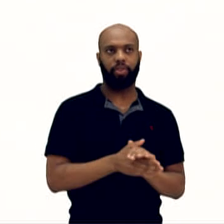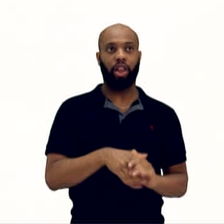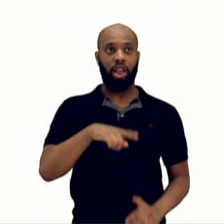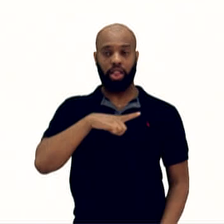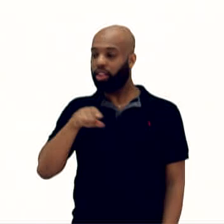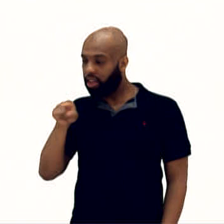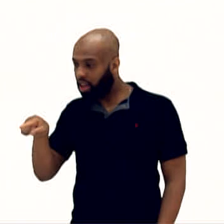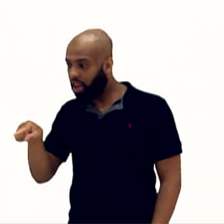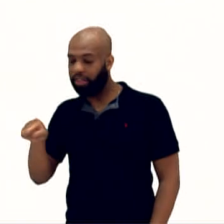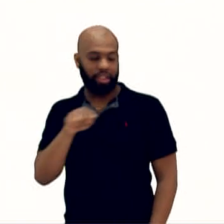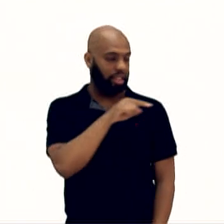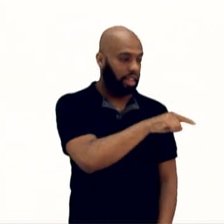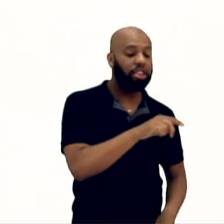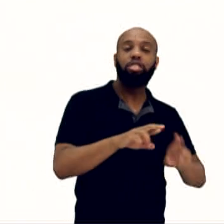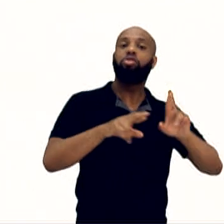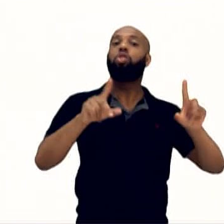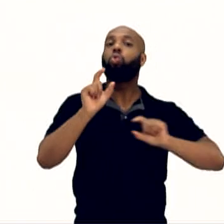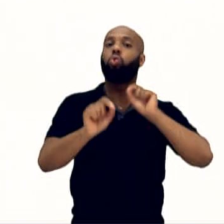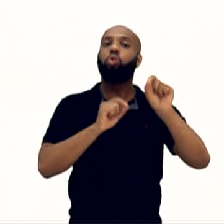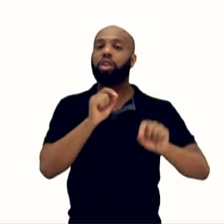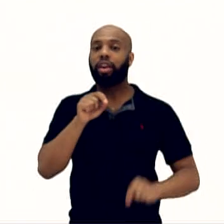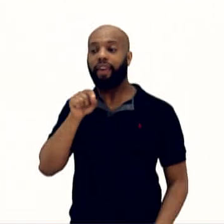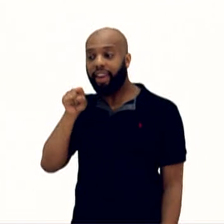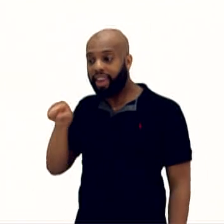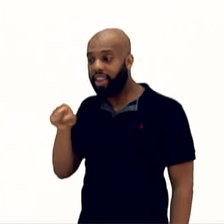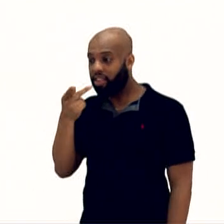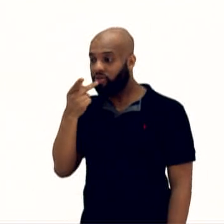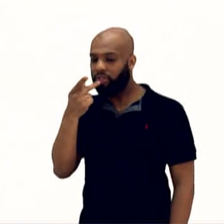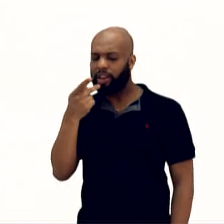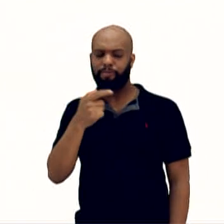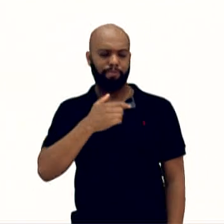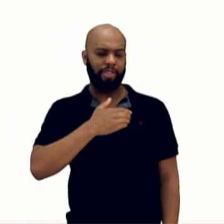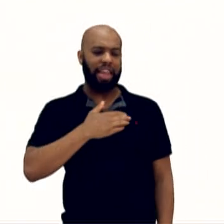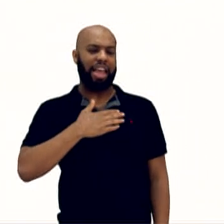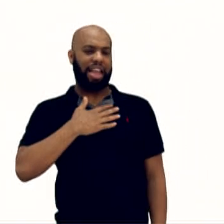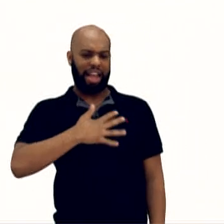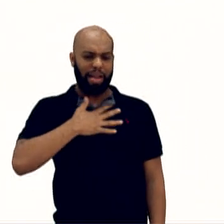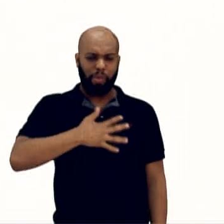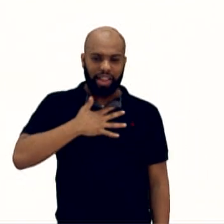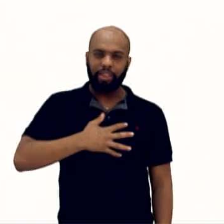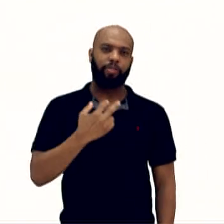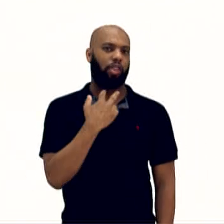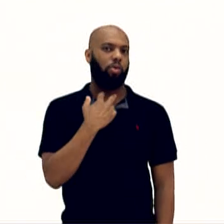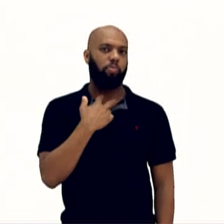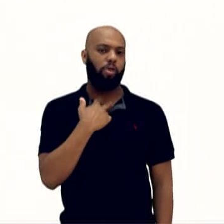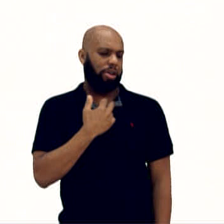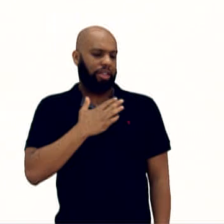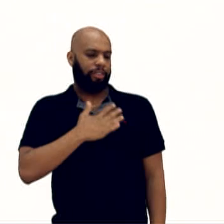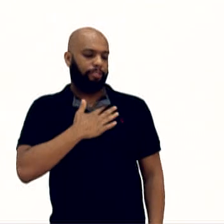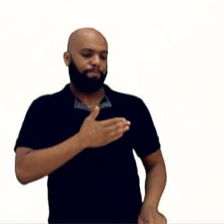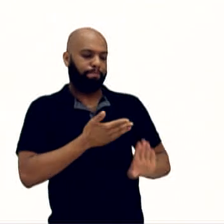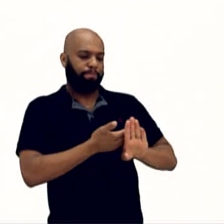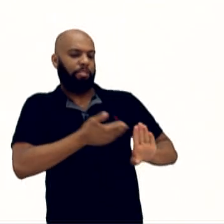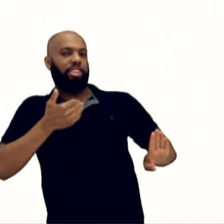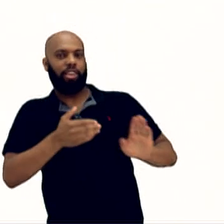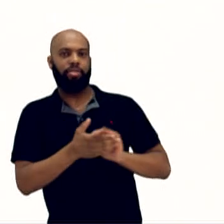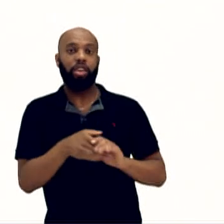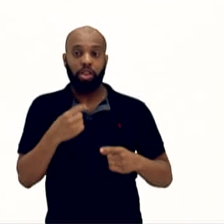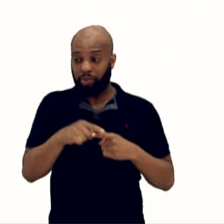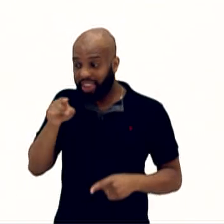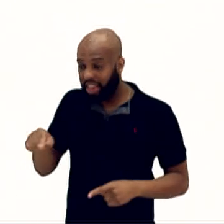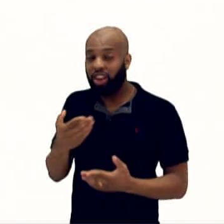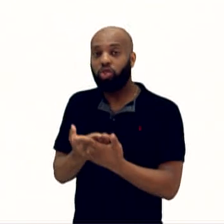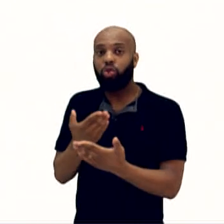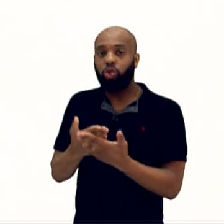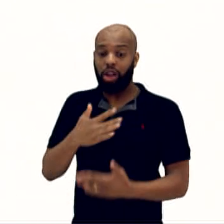o estoicismo em relação ao epicurismo? A negação do prazer como subbem do ser humano. Como nós vimos, para os estoicos,